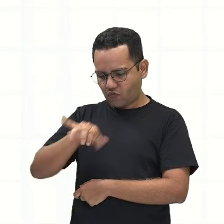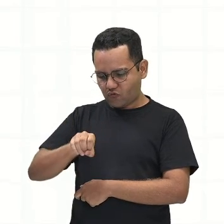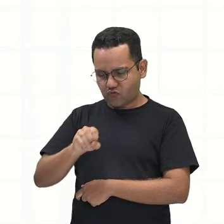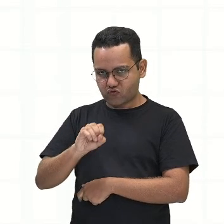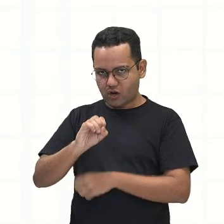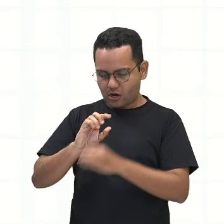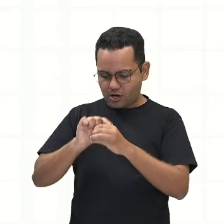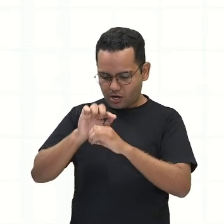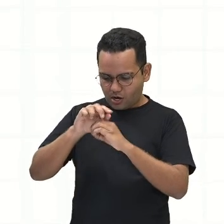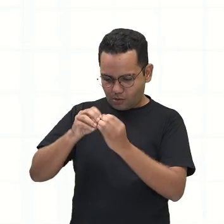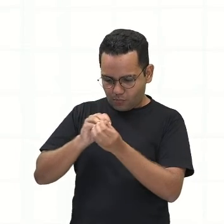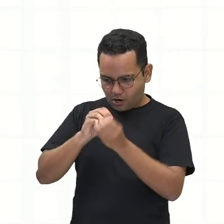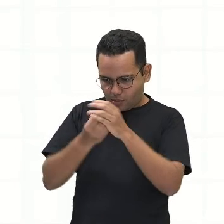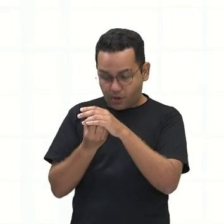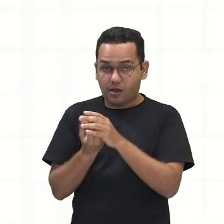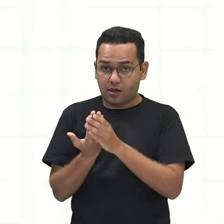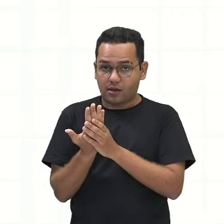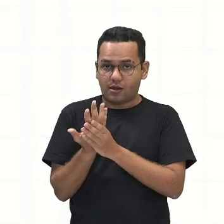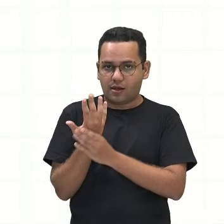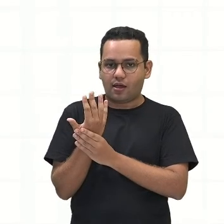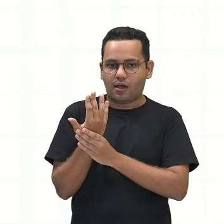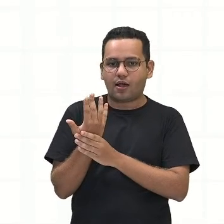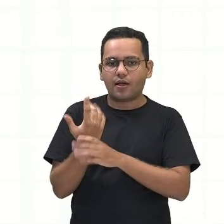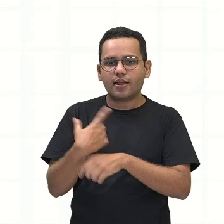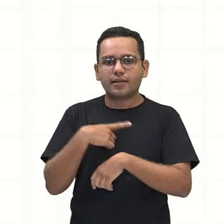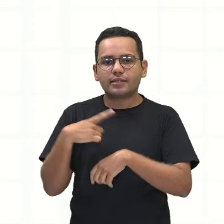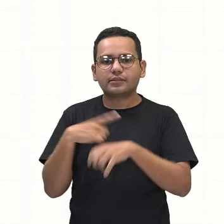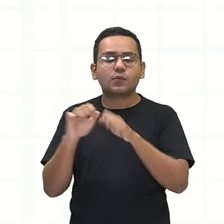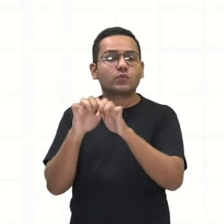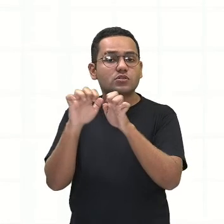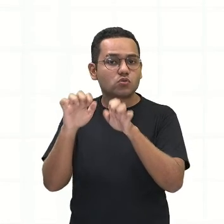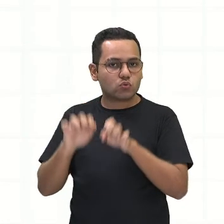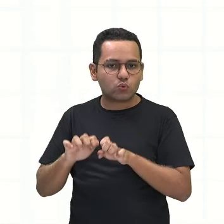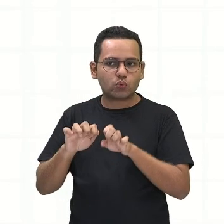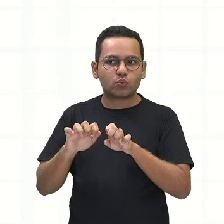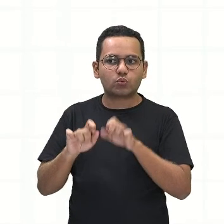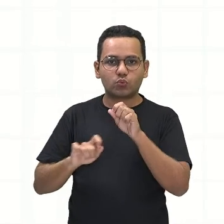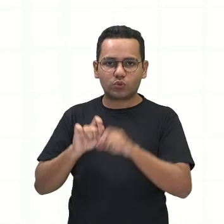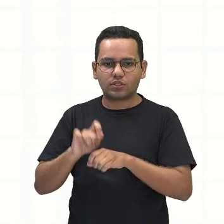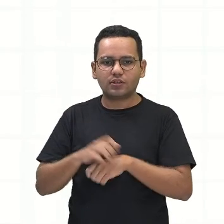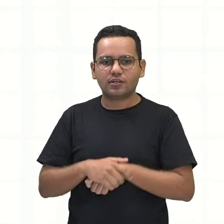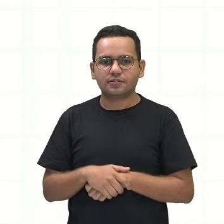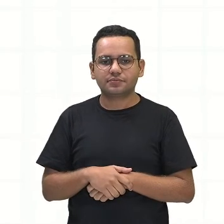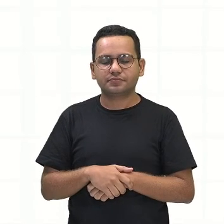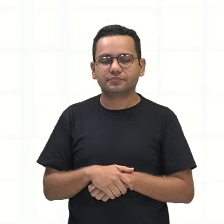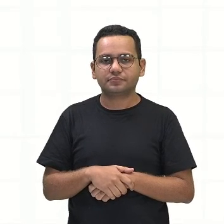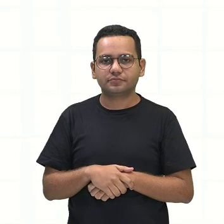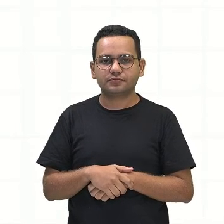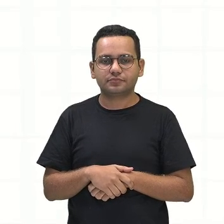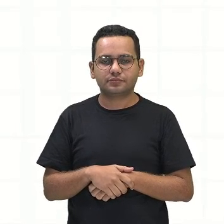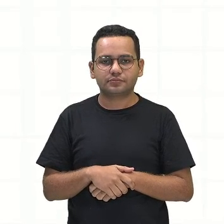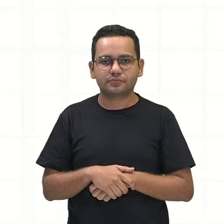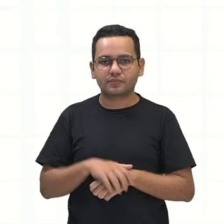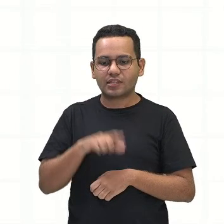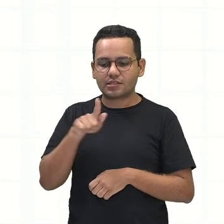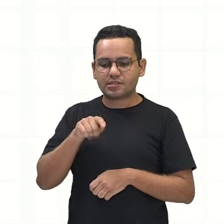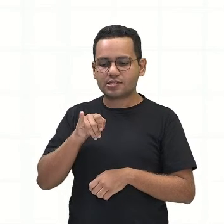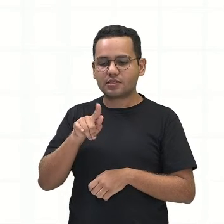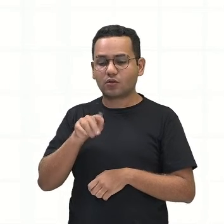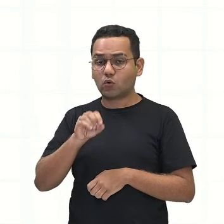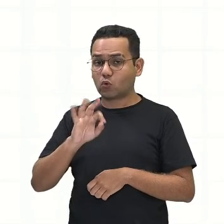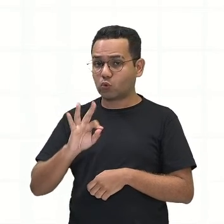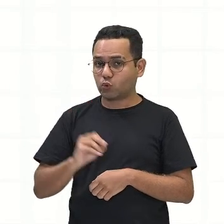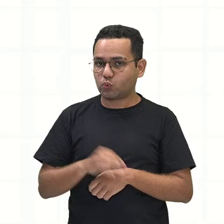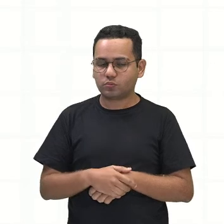óvulo, e aí nós começamos a ter as estruturas como o zigoto. O zigoto aqui, ó, já